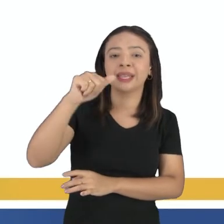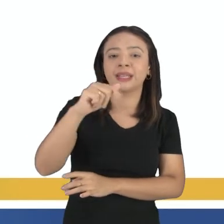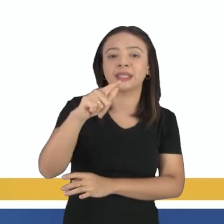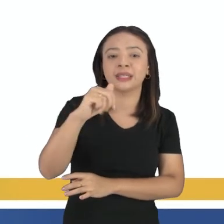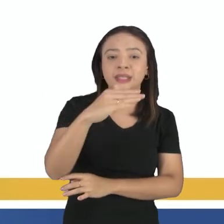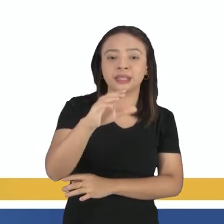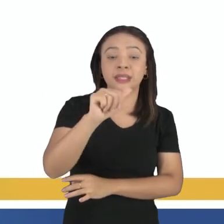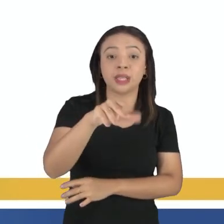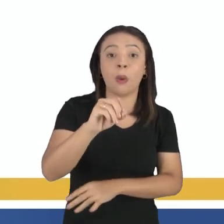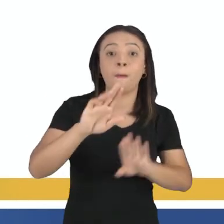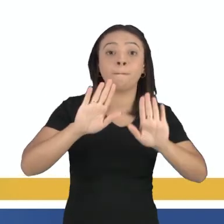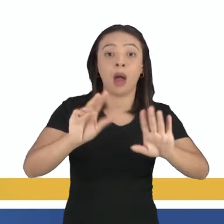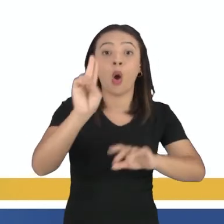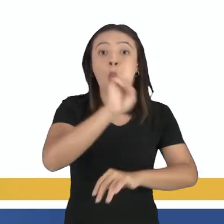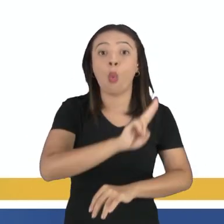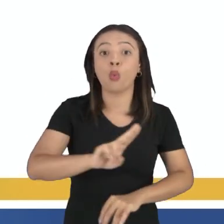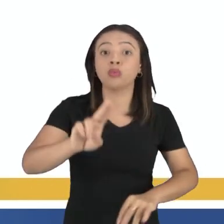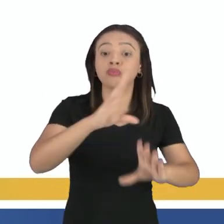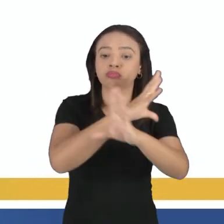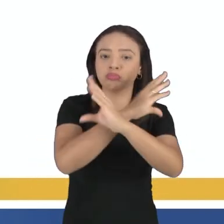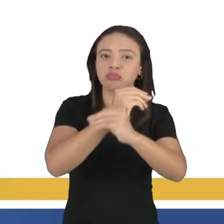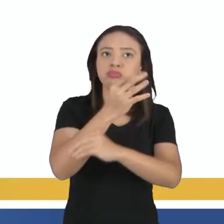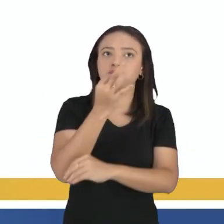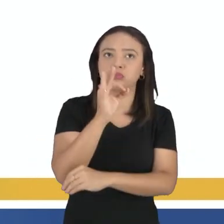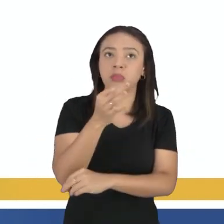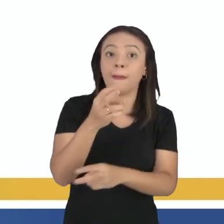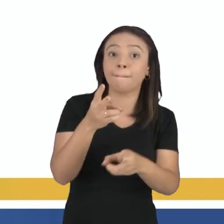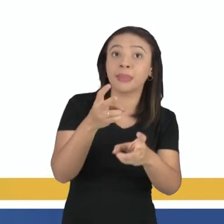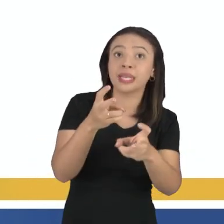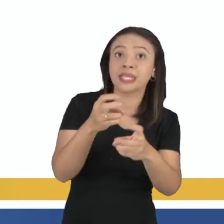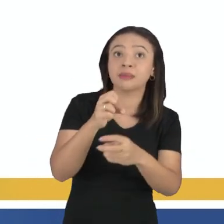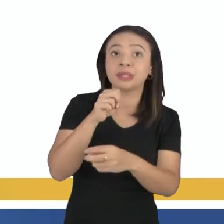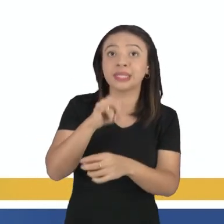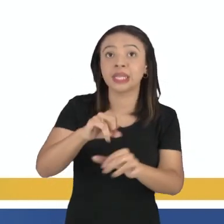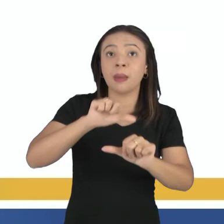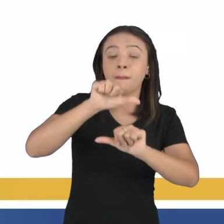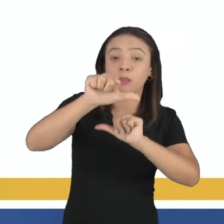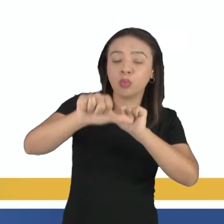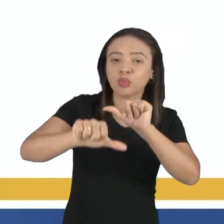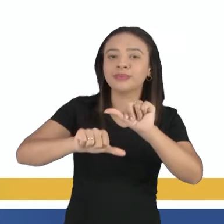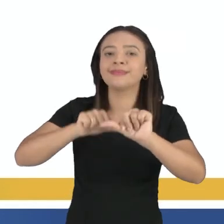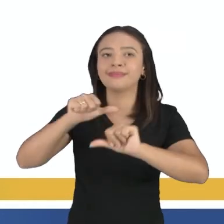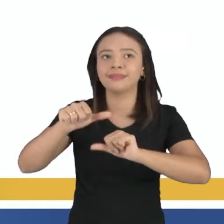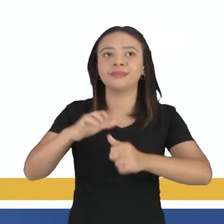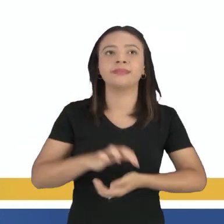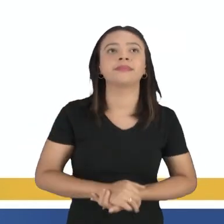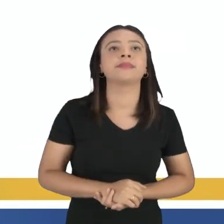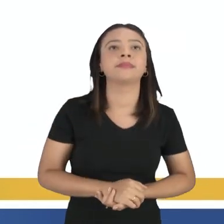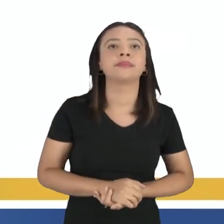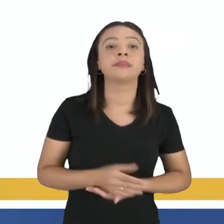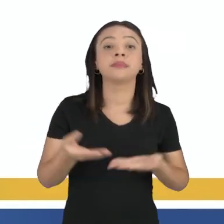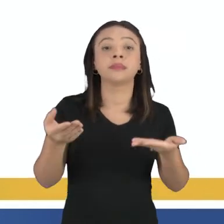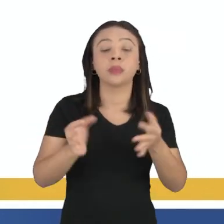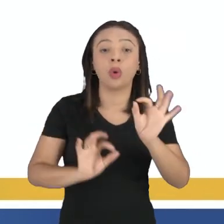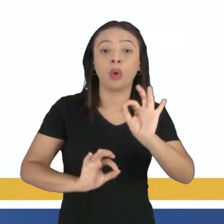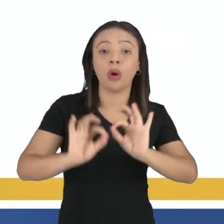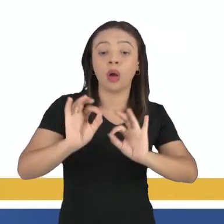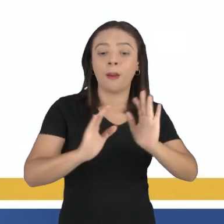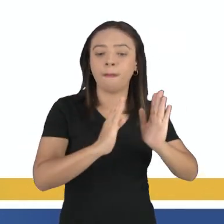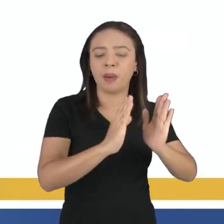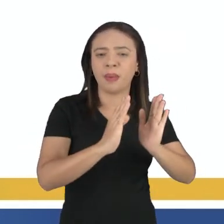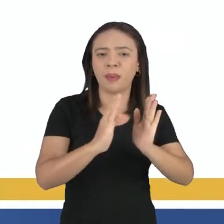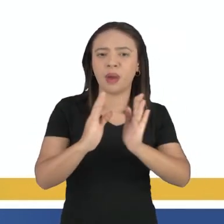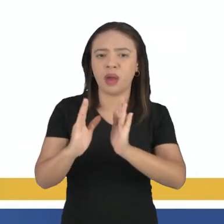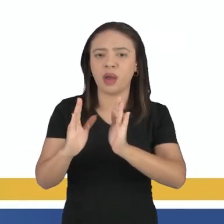apropriados. Tá? Atenha-se para as alterações que se fizerem necessárias. Então, vamos construir períodos compostos